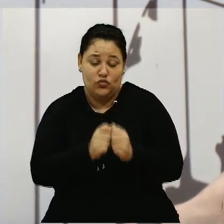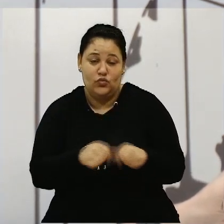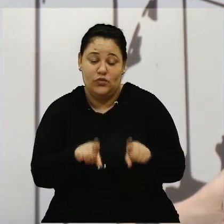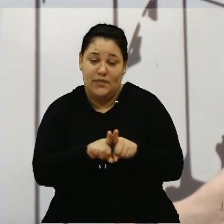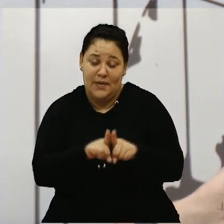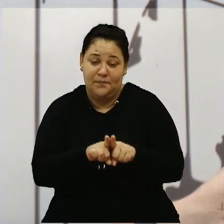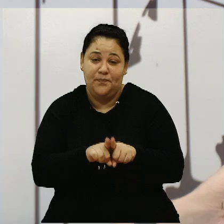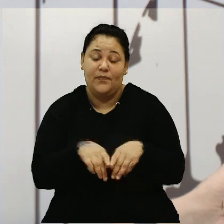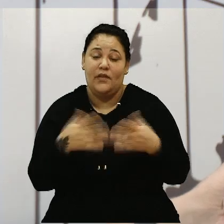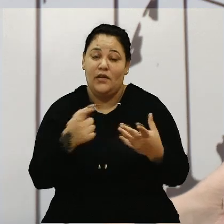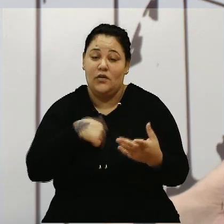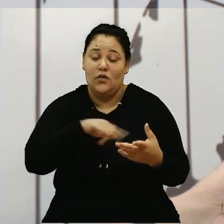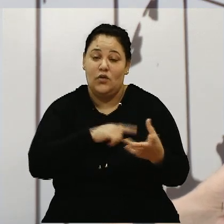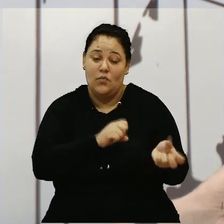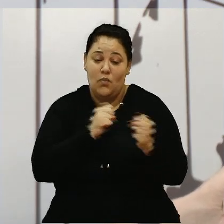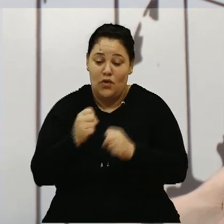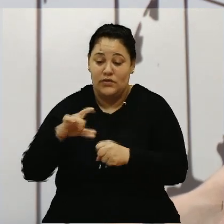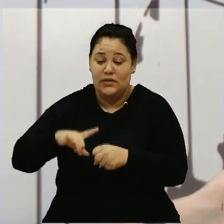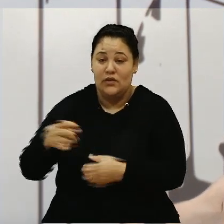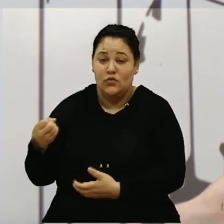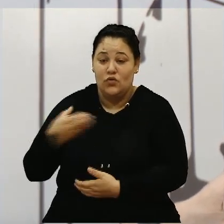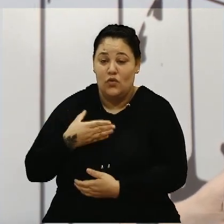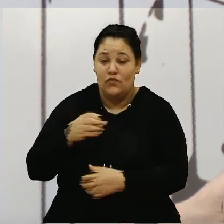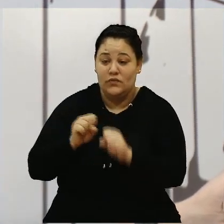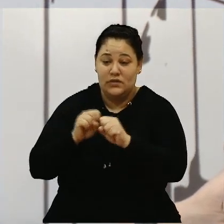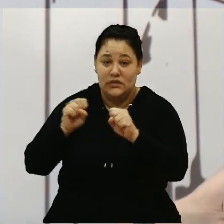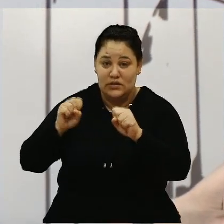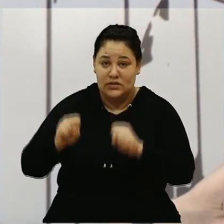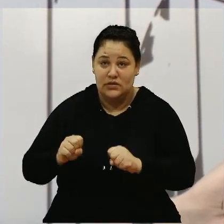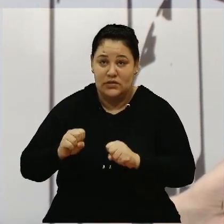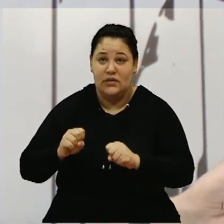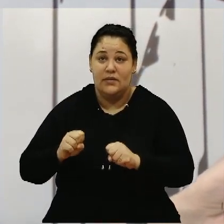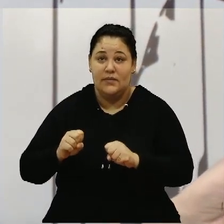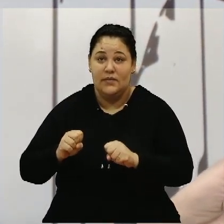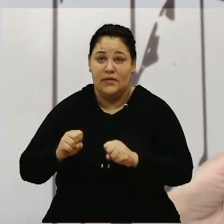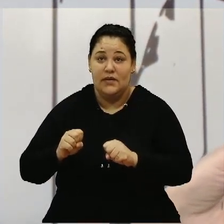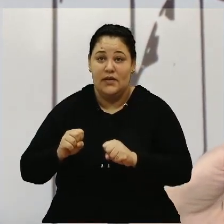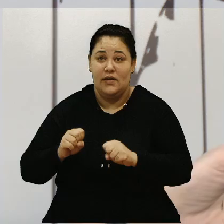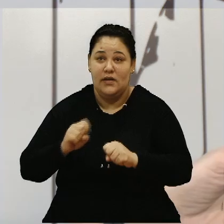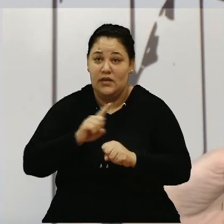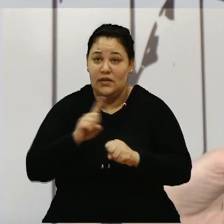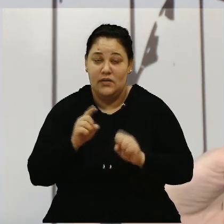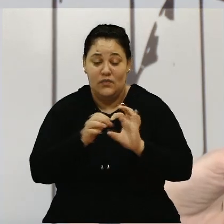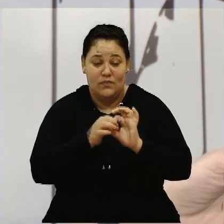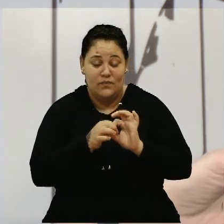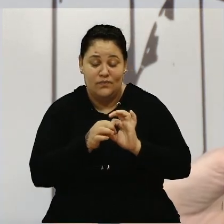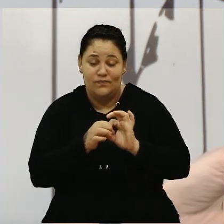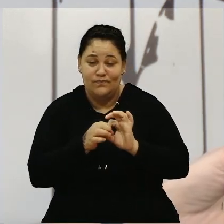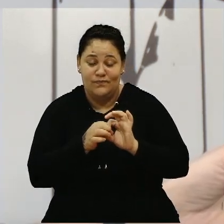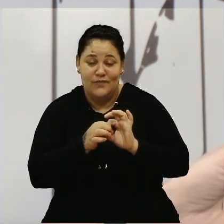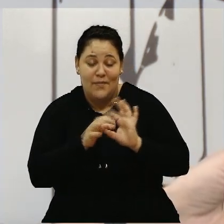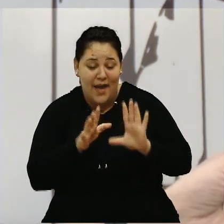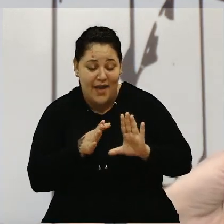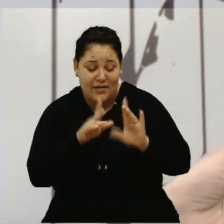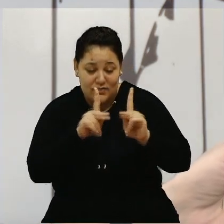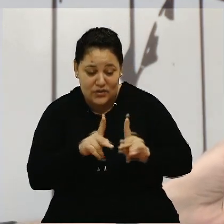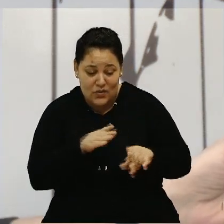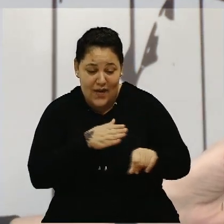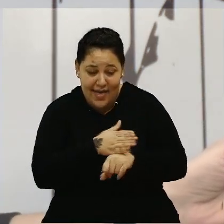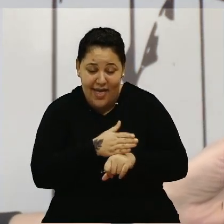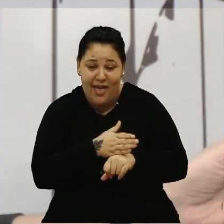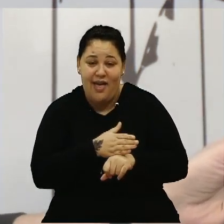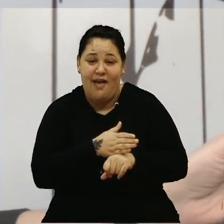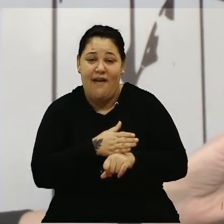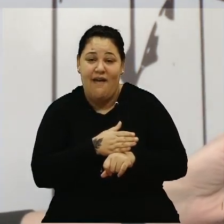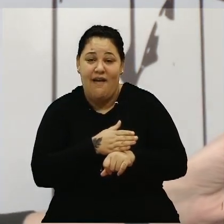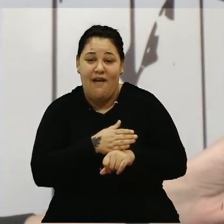gente possa ter, né, um novo sistema que não mole, que não deixe as pessoas entrarem, né, que é um sistema que